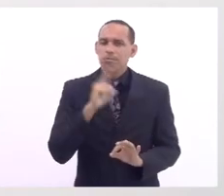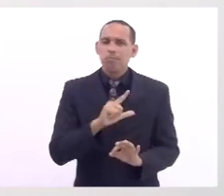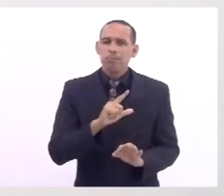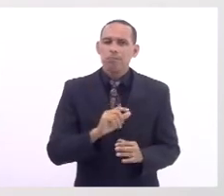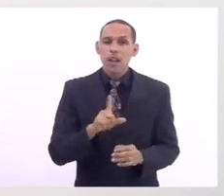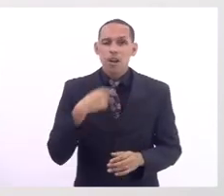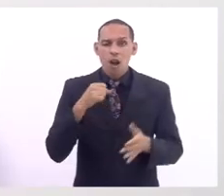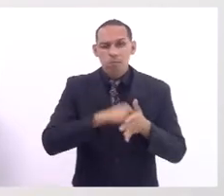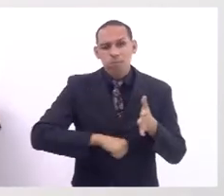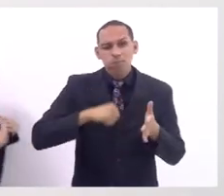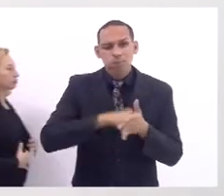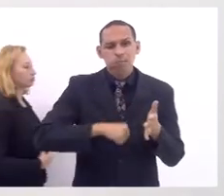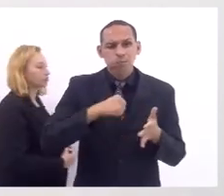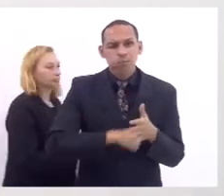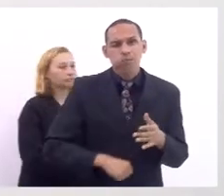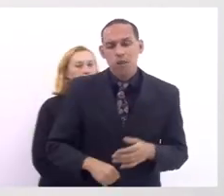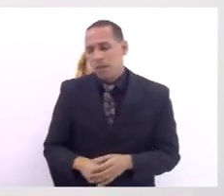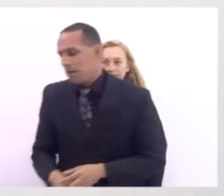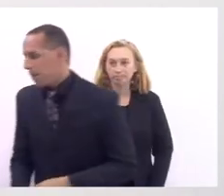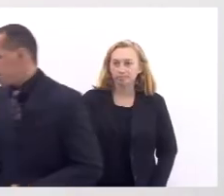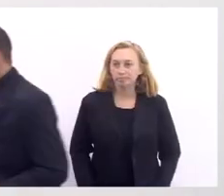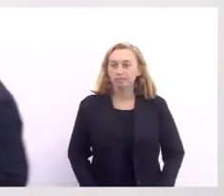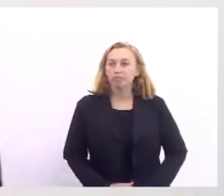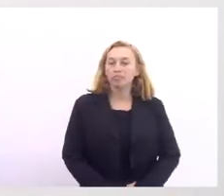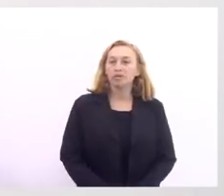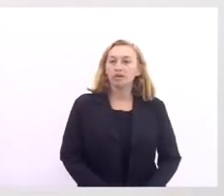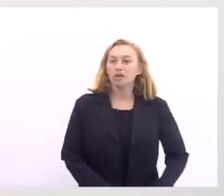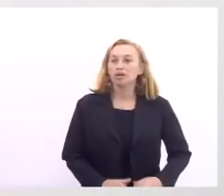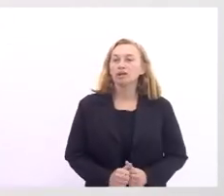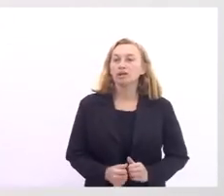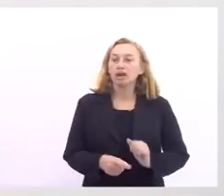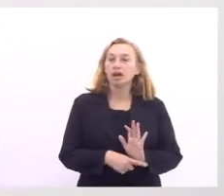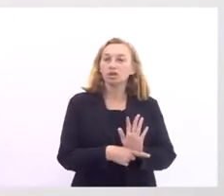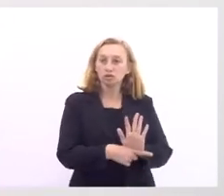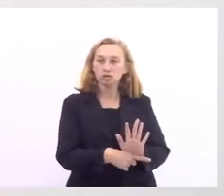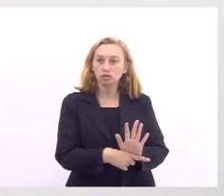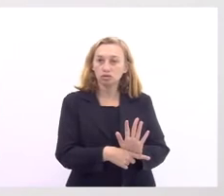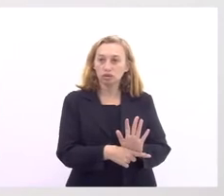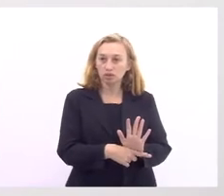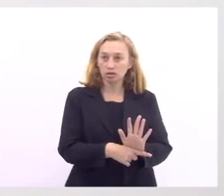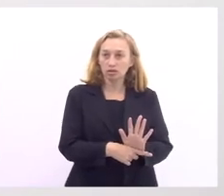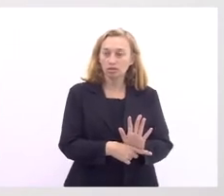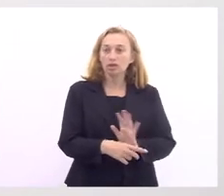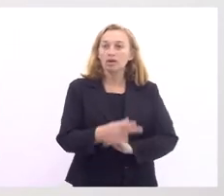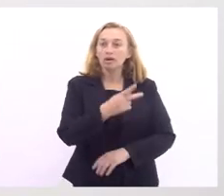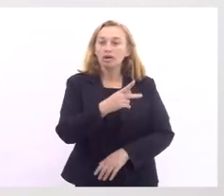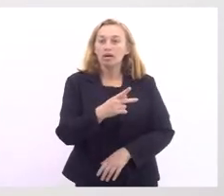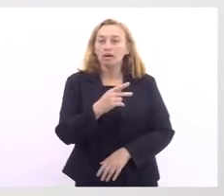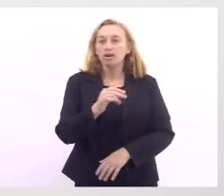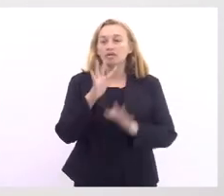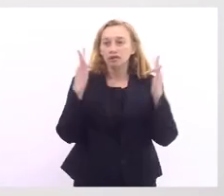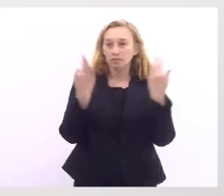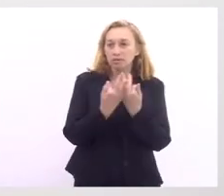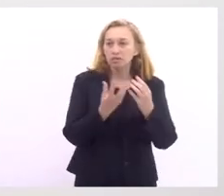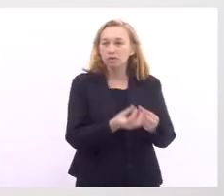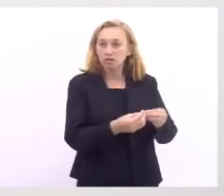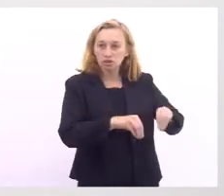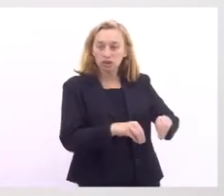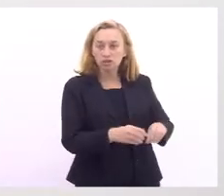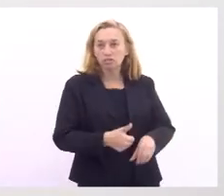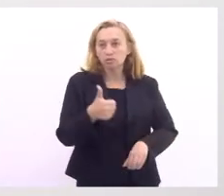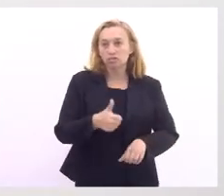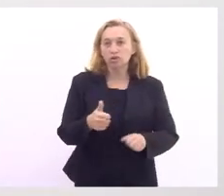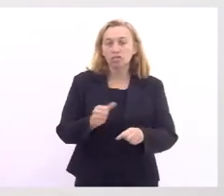gente tava numa luta muito grande levando ajuda humanitária para as famílias que foram afetadas no primeiro ano de pandemia